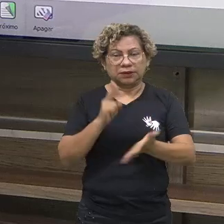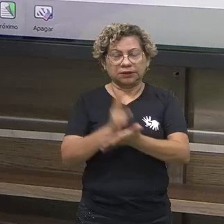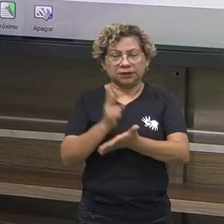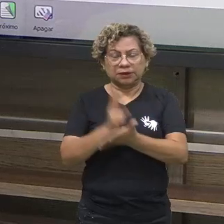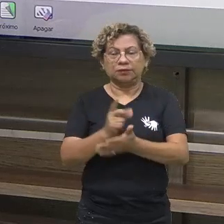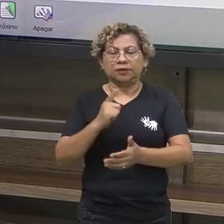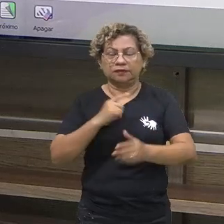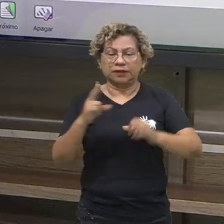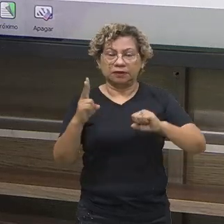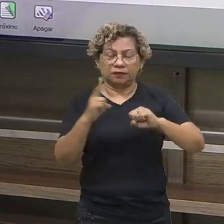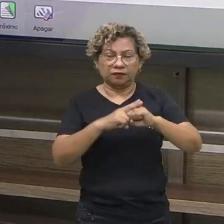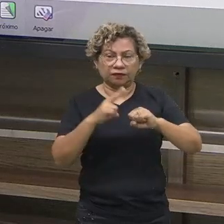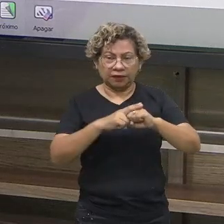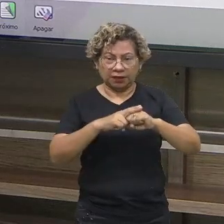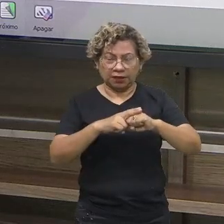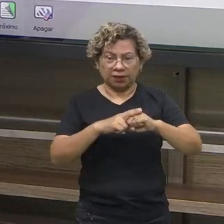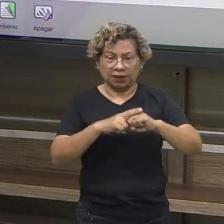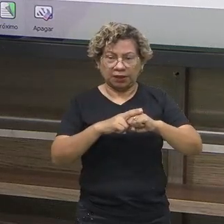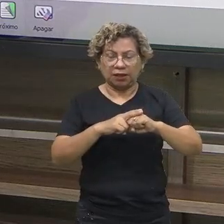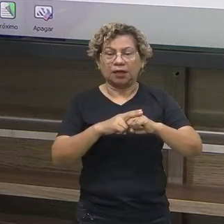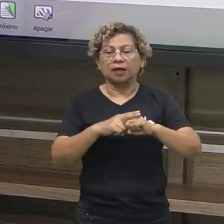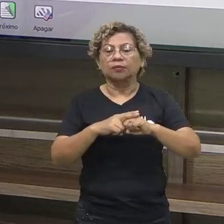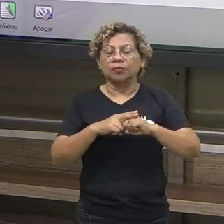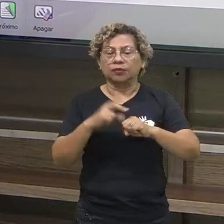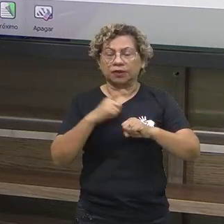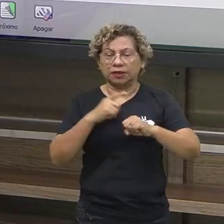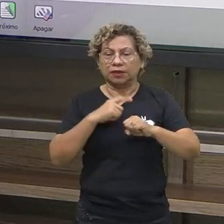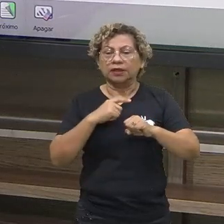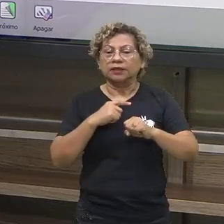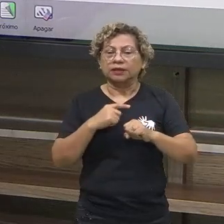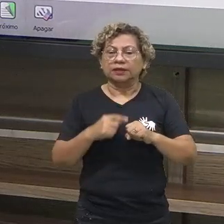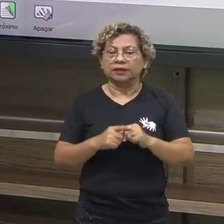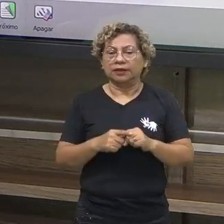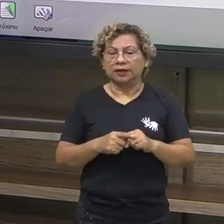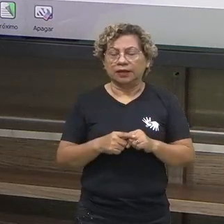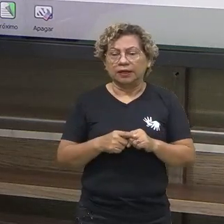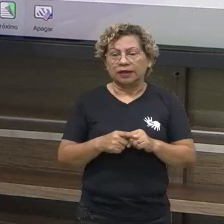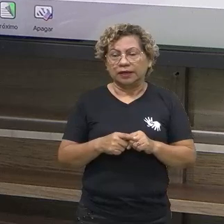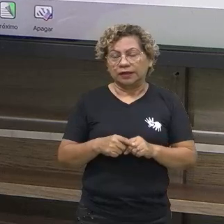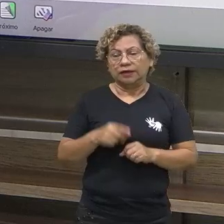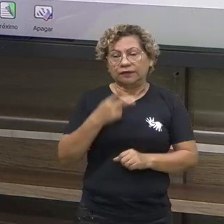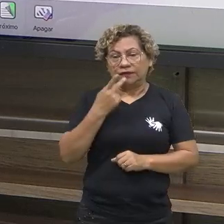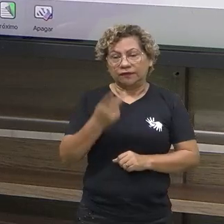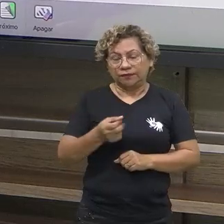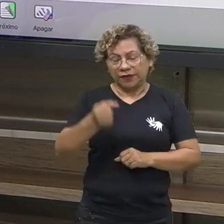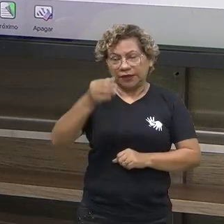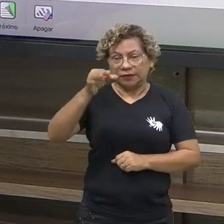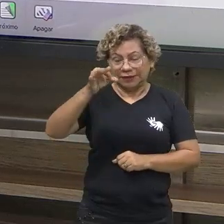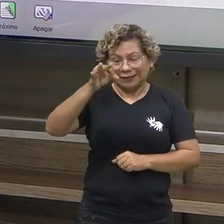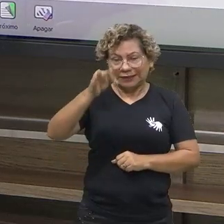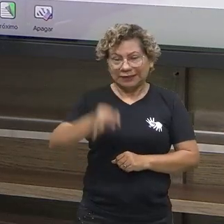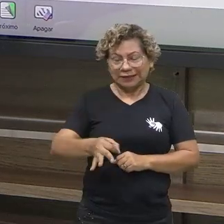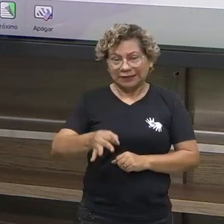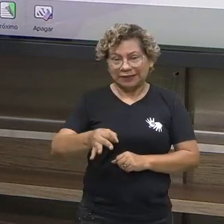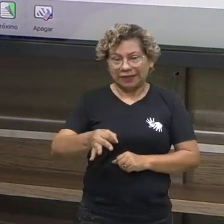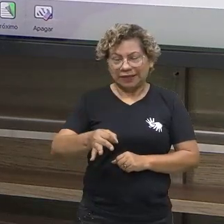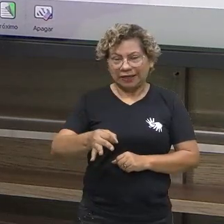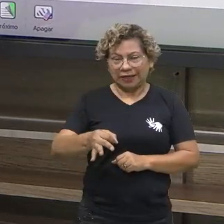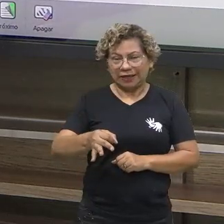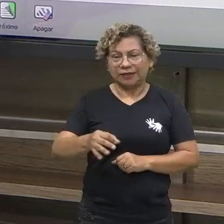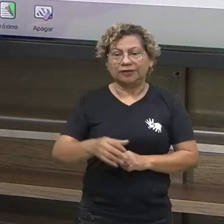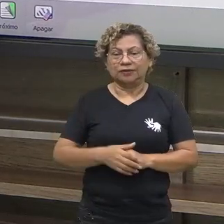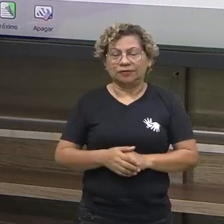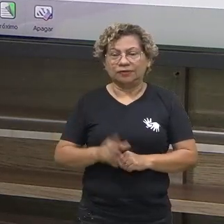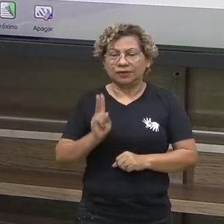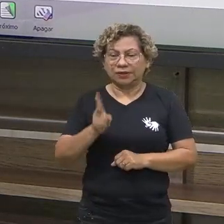tiver um verbo auxiliar, seja em frases negativas, afirmativas, qualquer tipo de frase, né, que eu tenho um verbo auxiliar, é